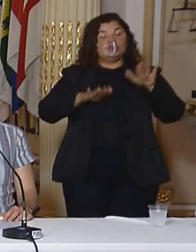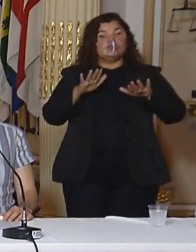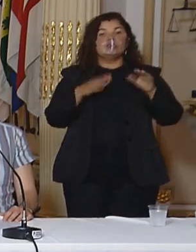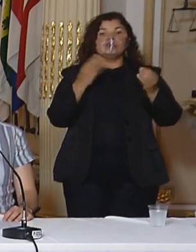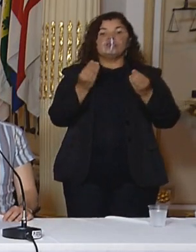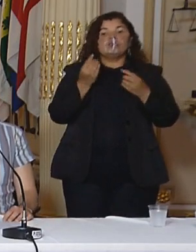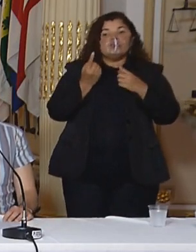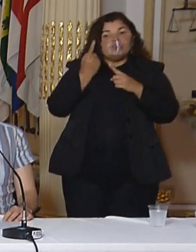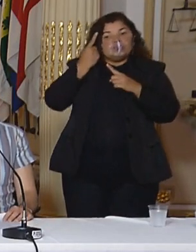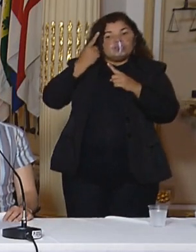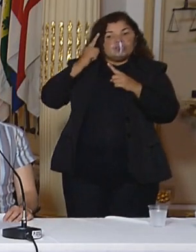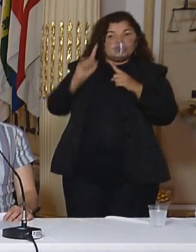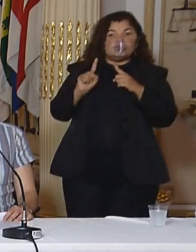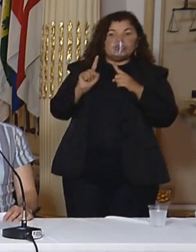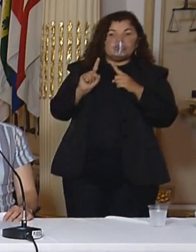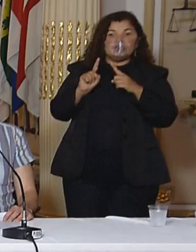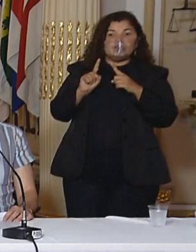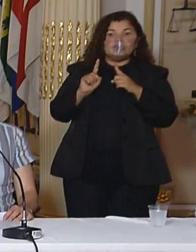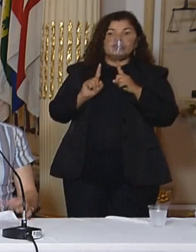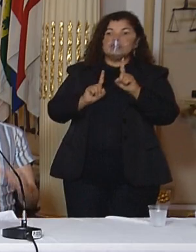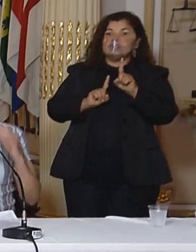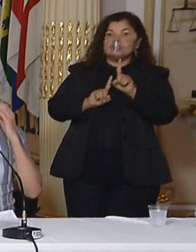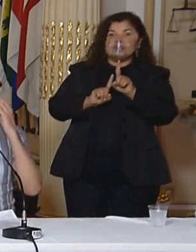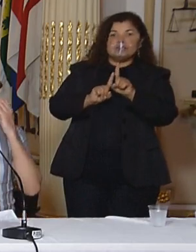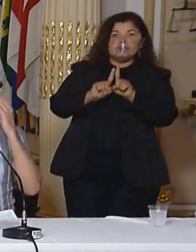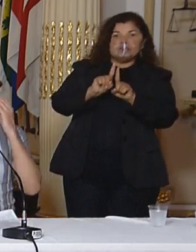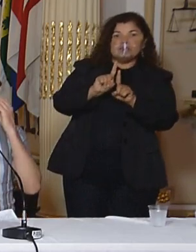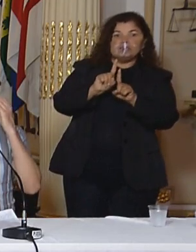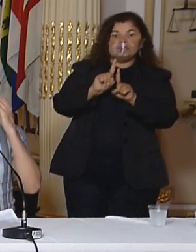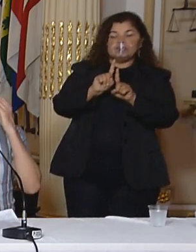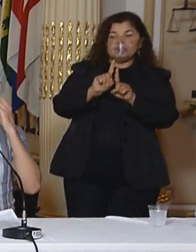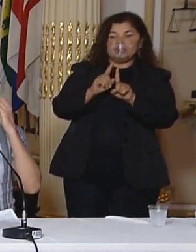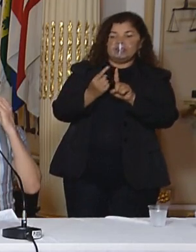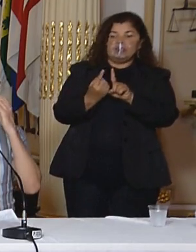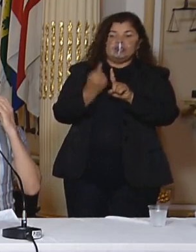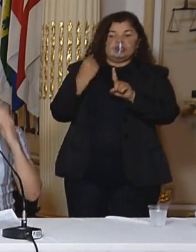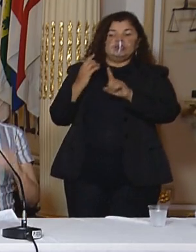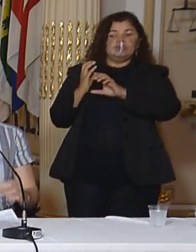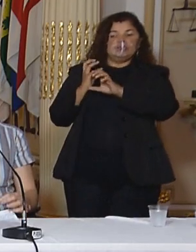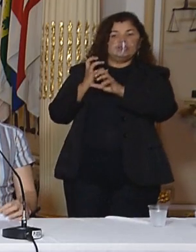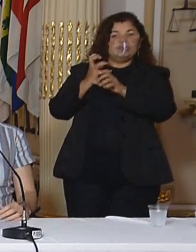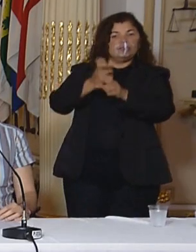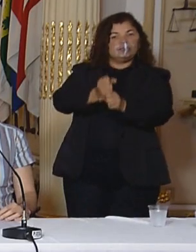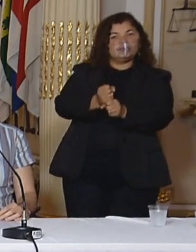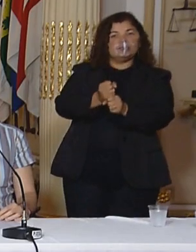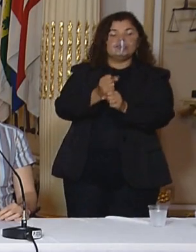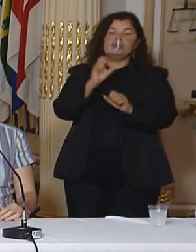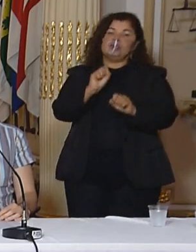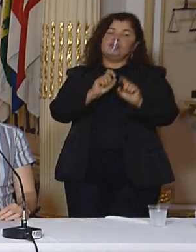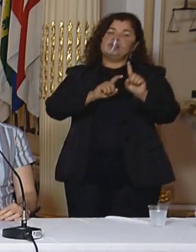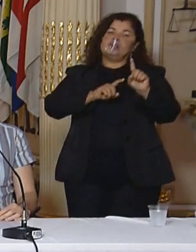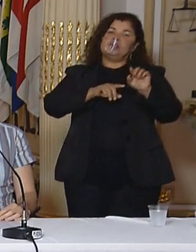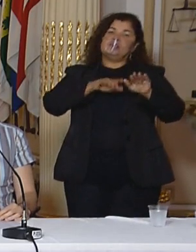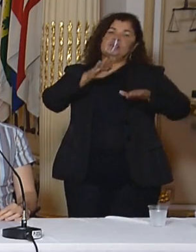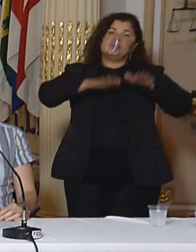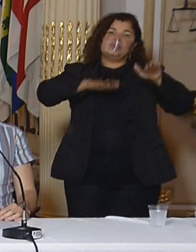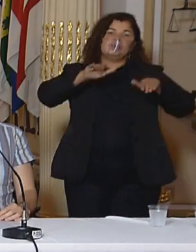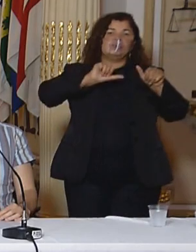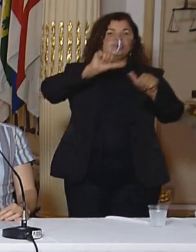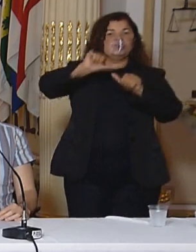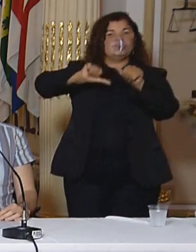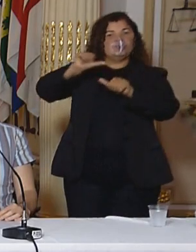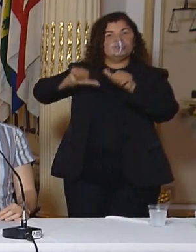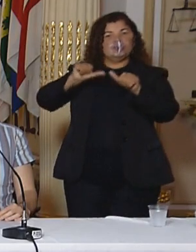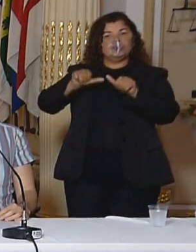de um dia para o conjunto dos números, ele pode alterar, por exemplo, a taxa